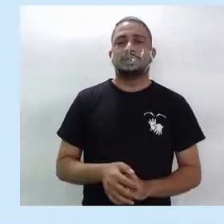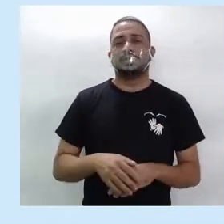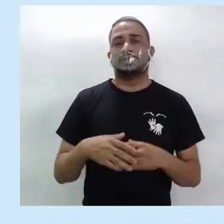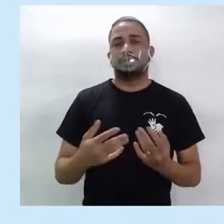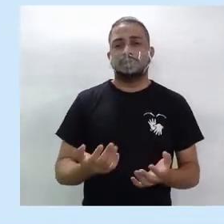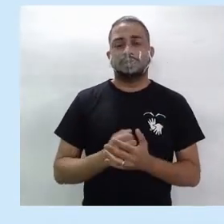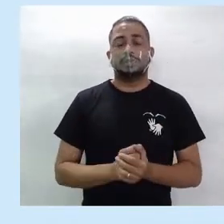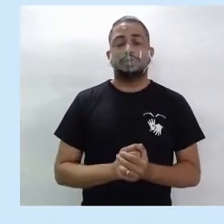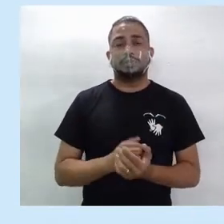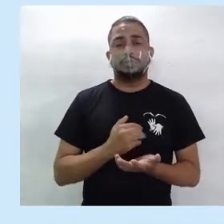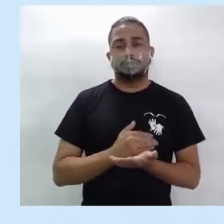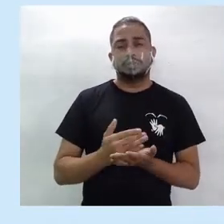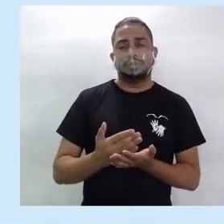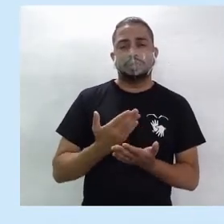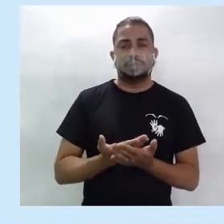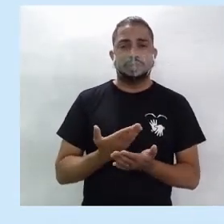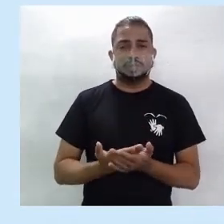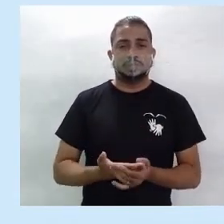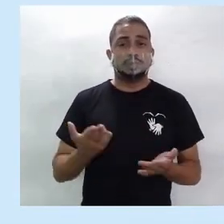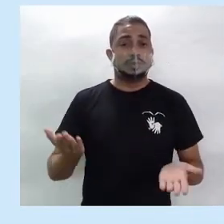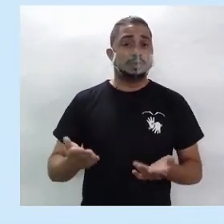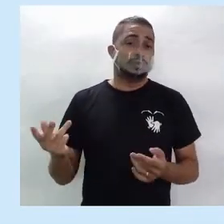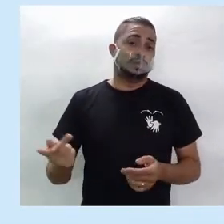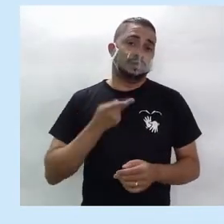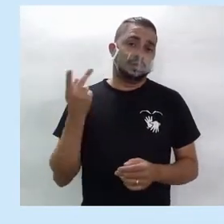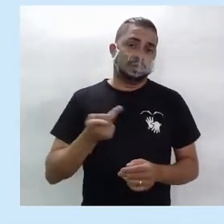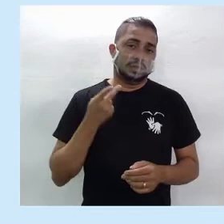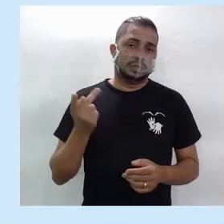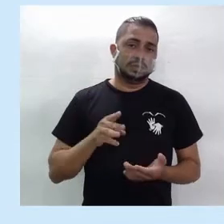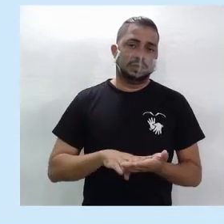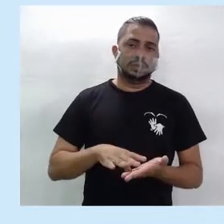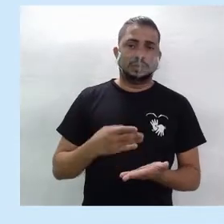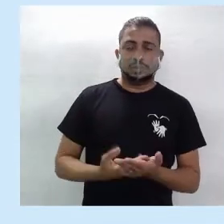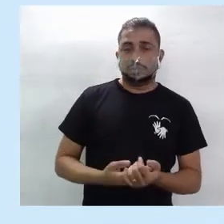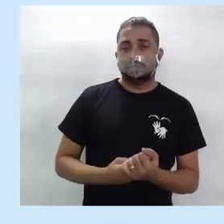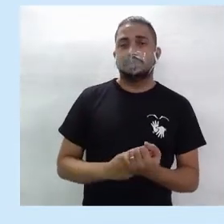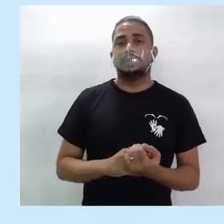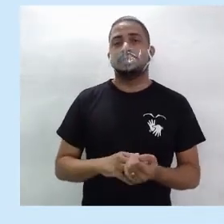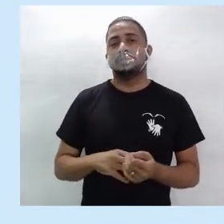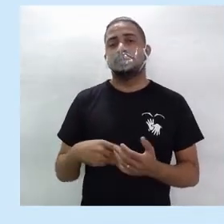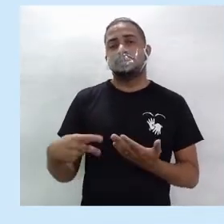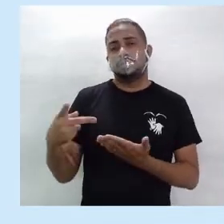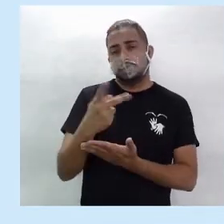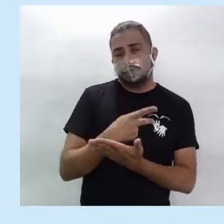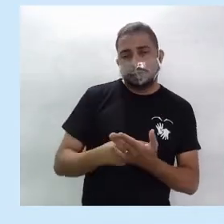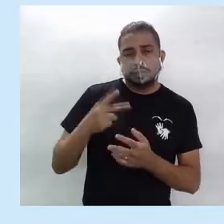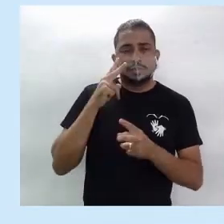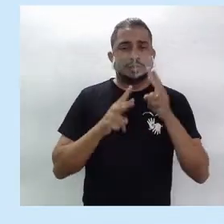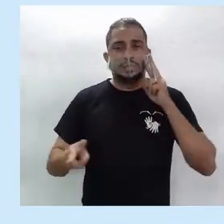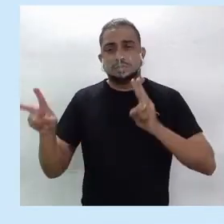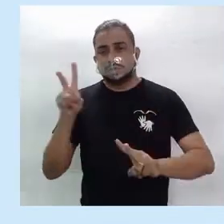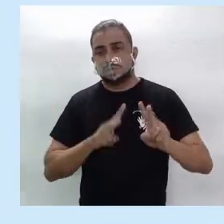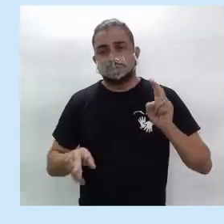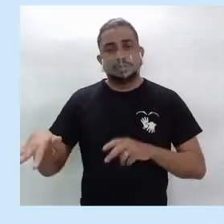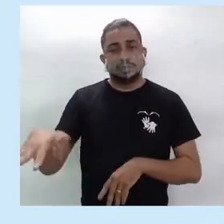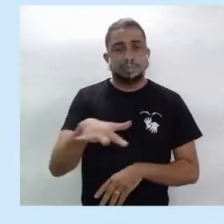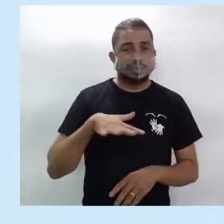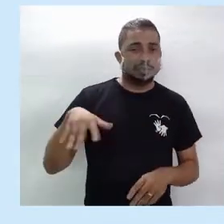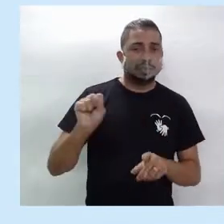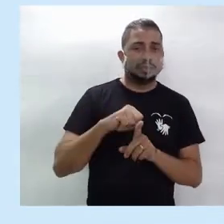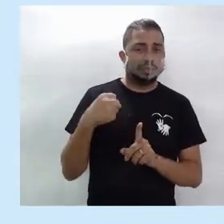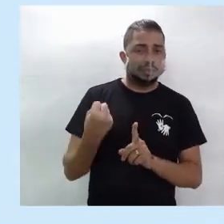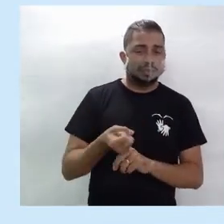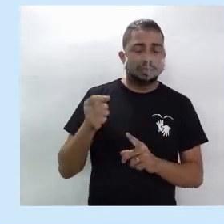ano. Vamos começar nossa aula. A aula de hoje a gente vai falar um pouquinho sobre interpretação de mapas temáticos, visualização de ambientes